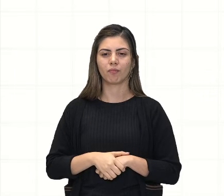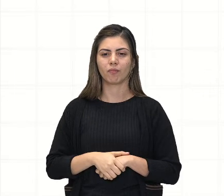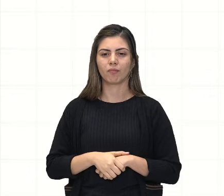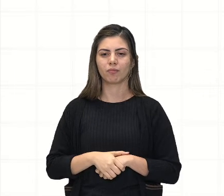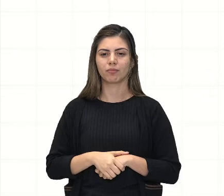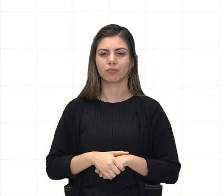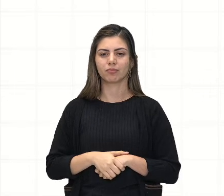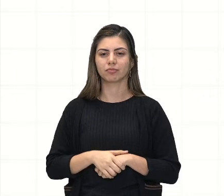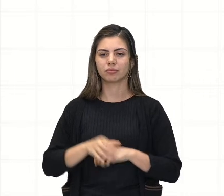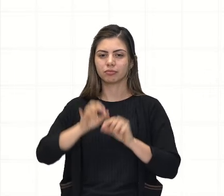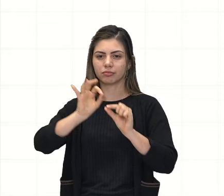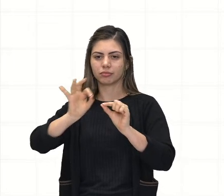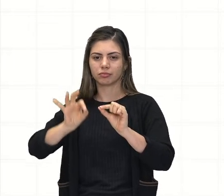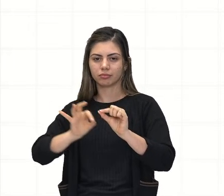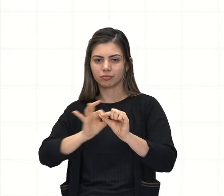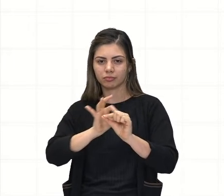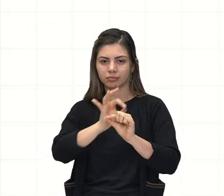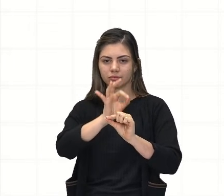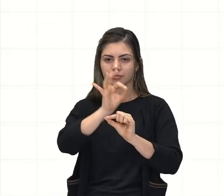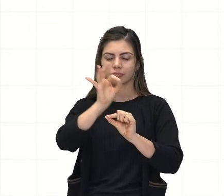anti-horário, né,